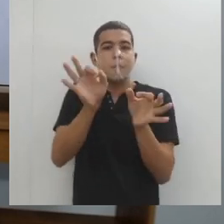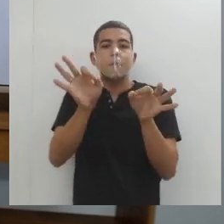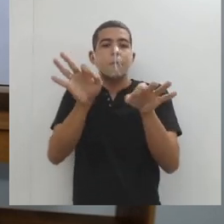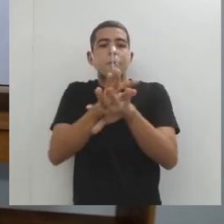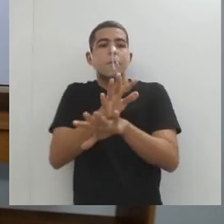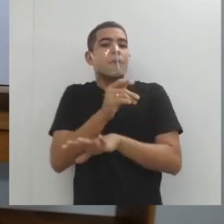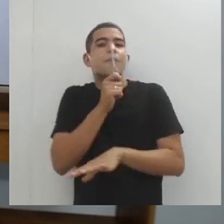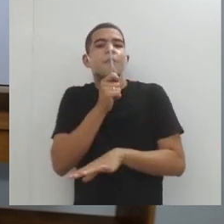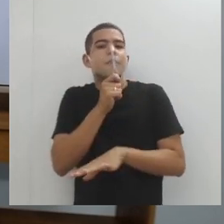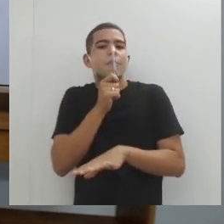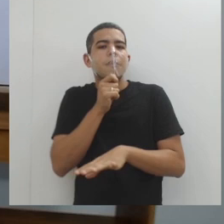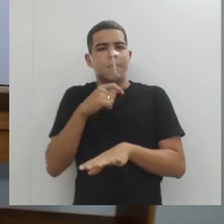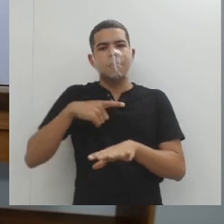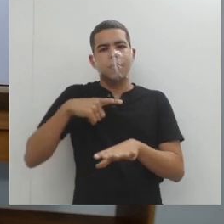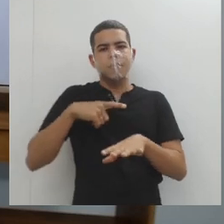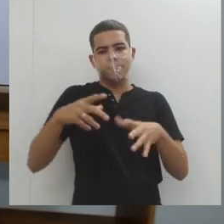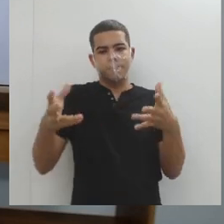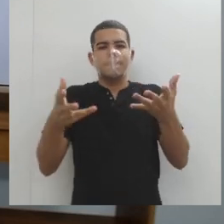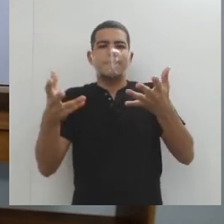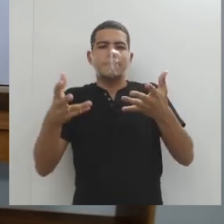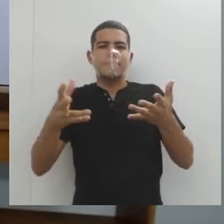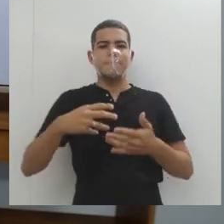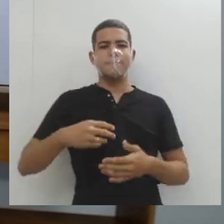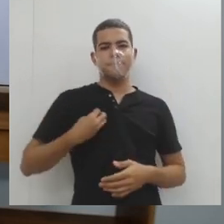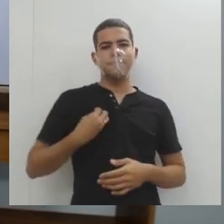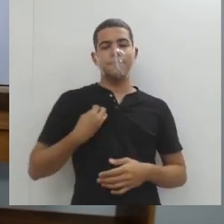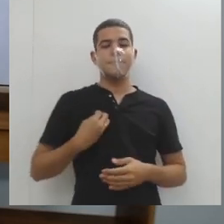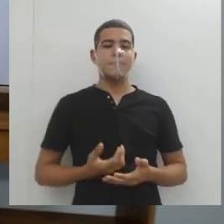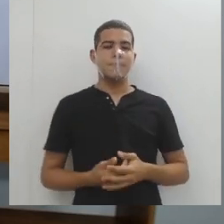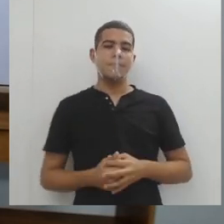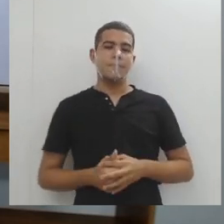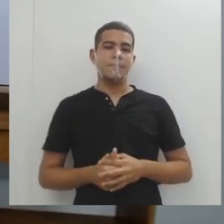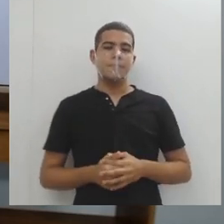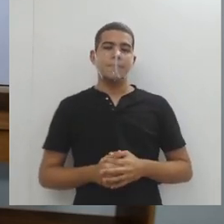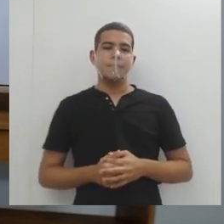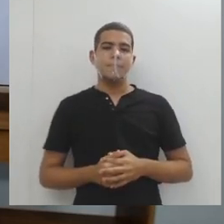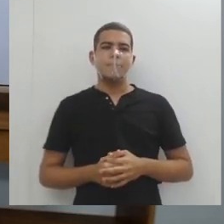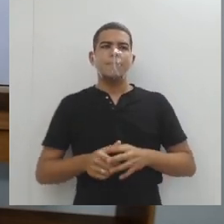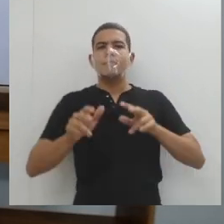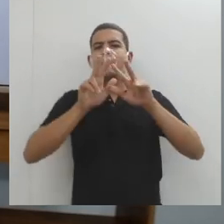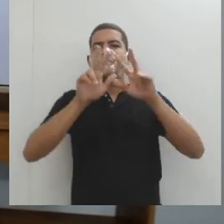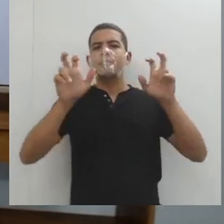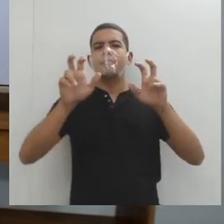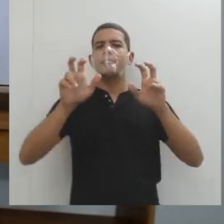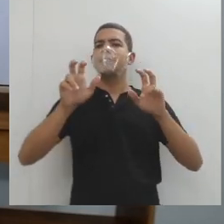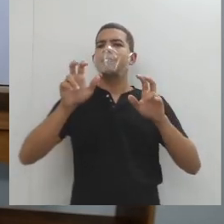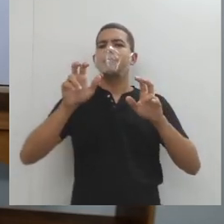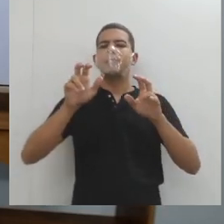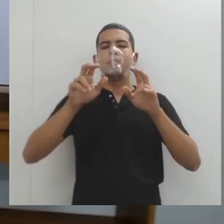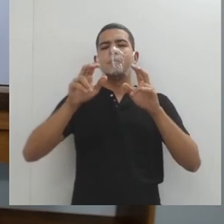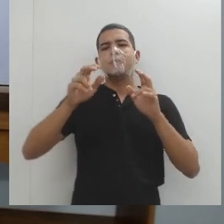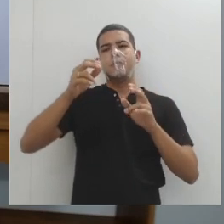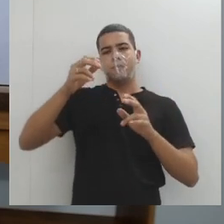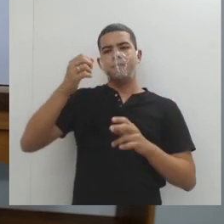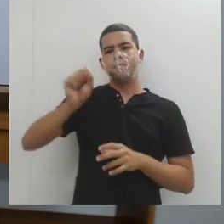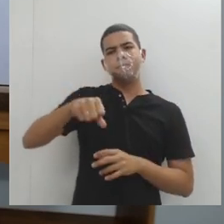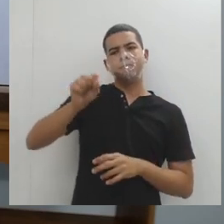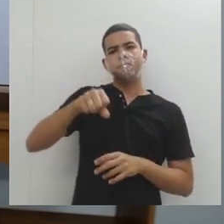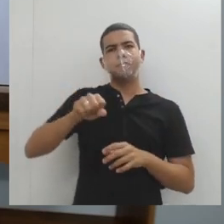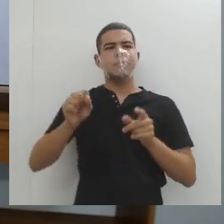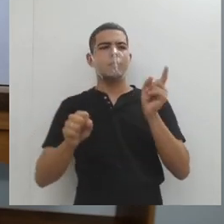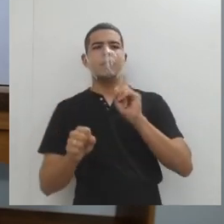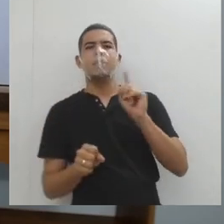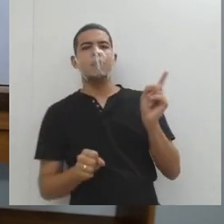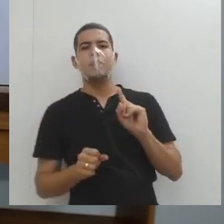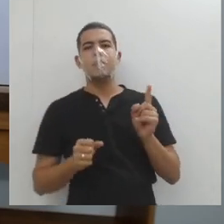uma certa influência com o teu tempo atual. E aí, para formar frases afirmativas, negativas e interrogativas com simple past,